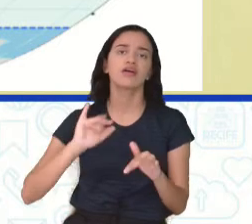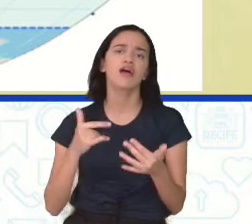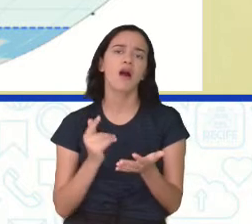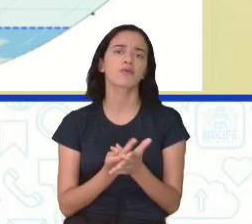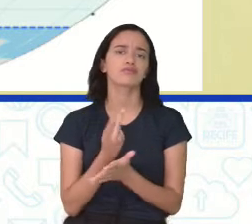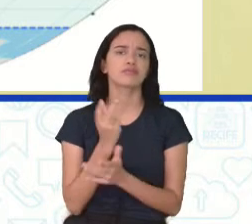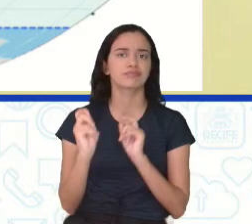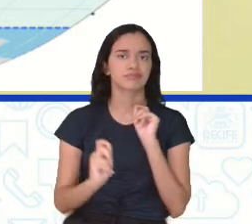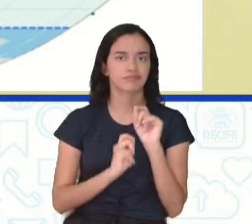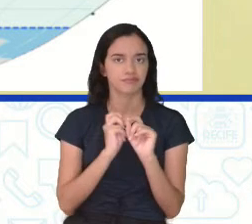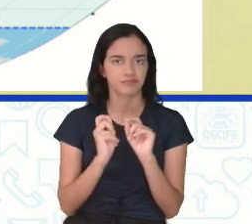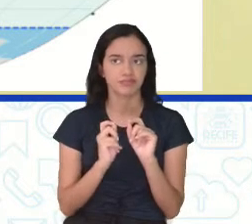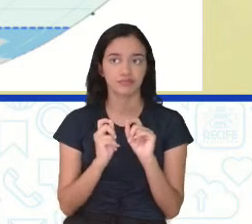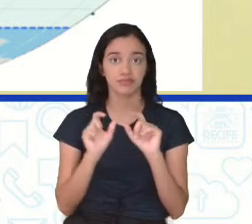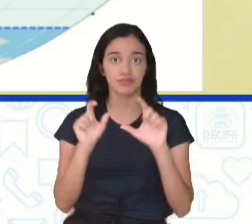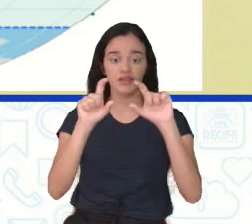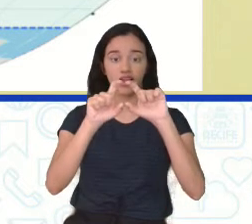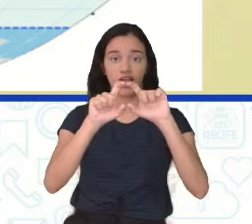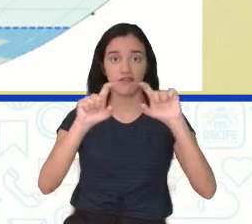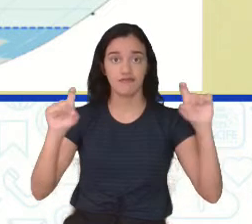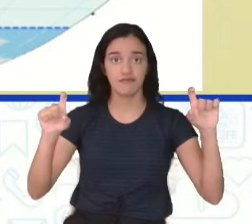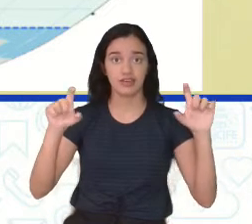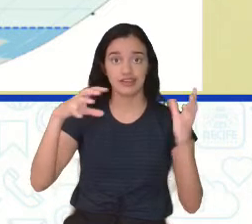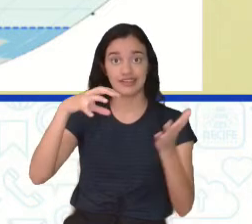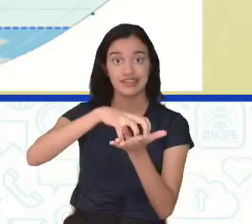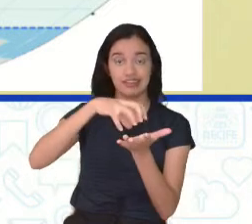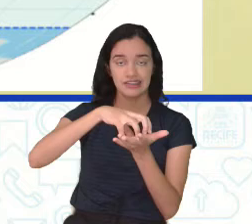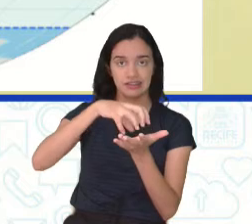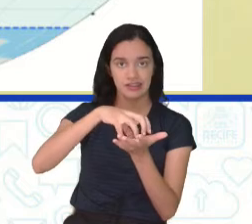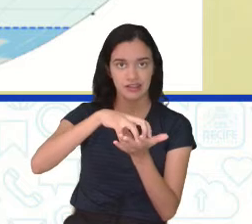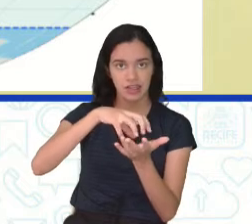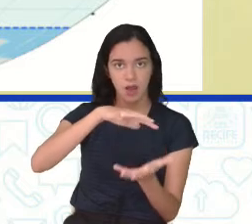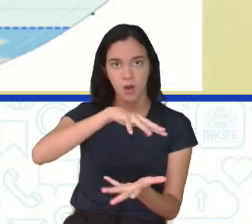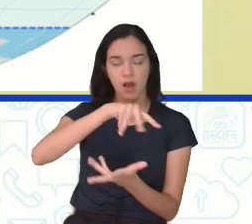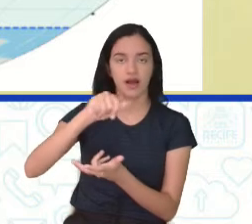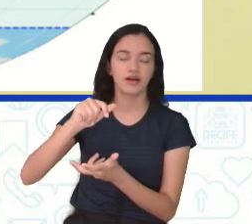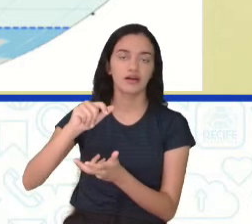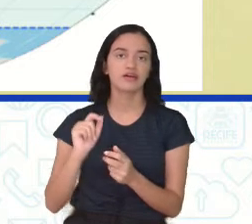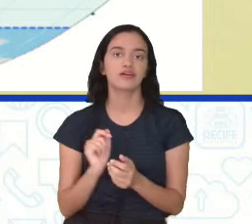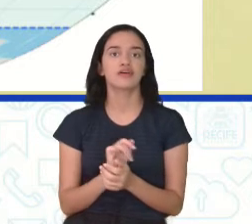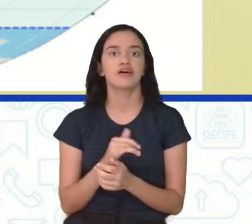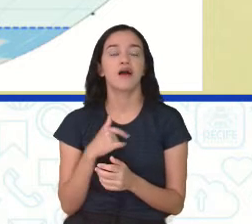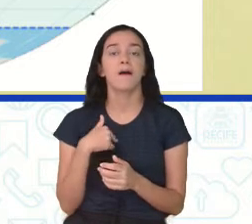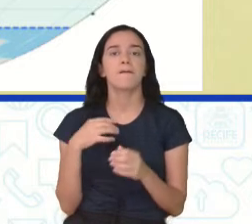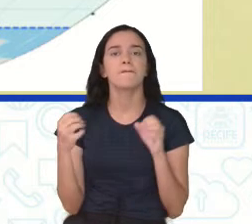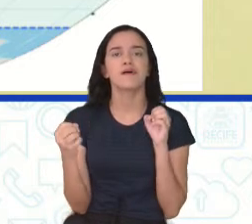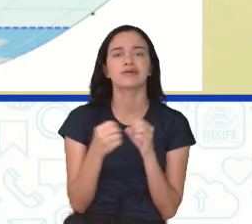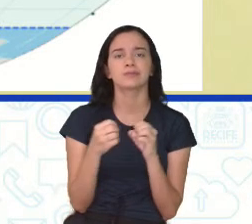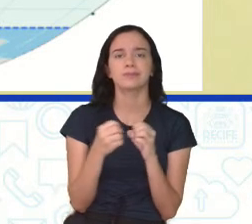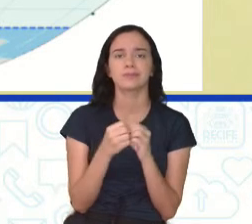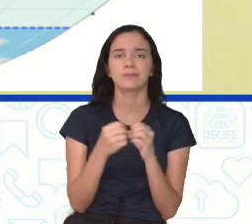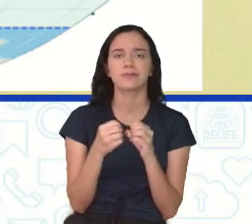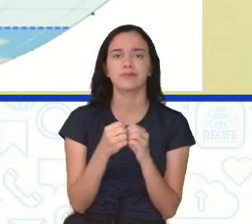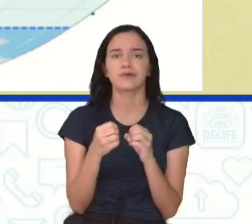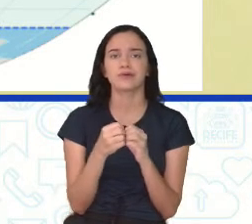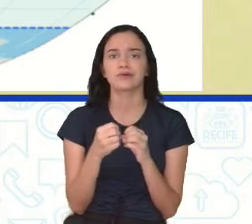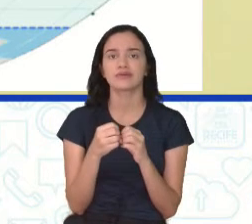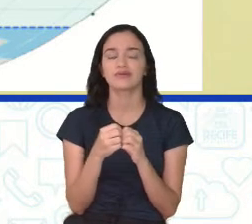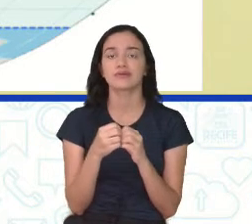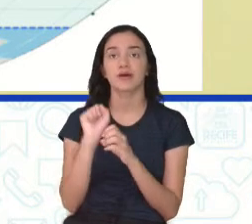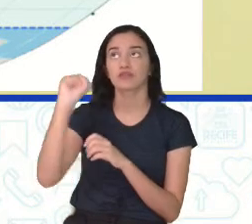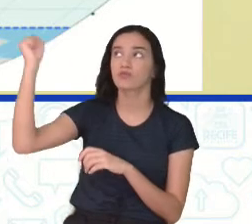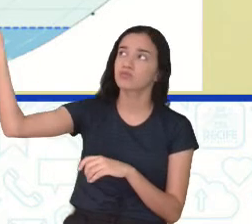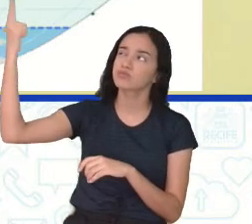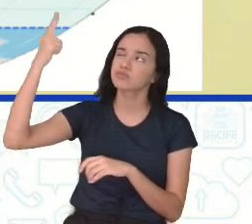Essa faixa mais central do globo terrestre, ela vai estar o que? Mais próxima do Sol. Ela vai